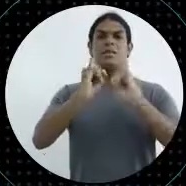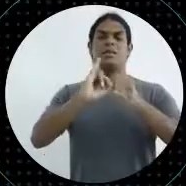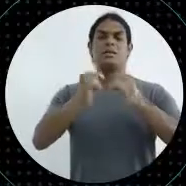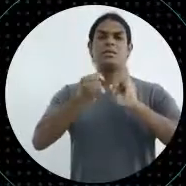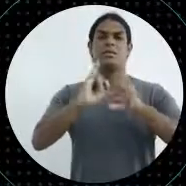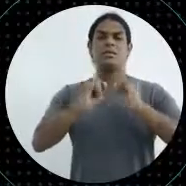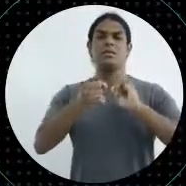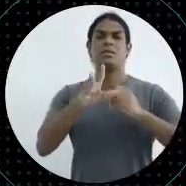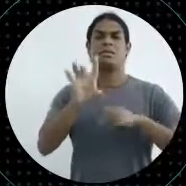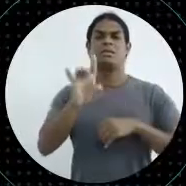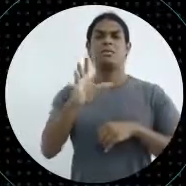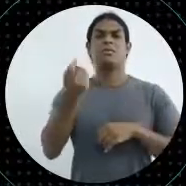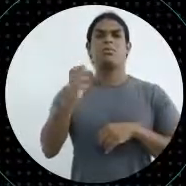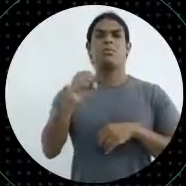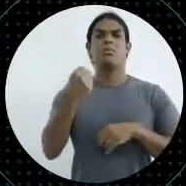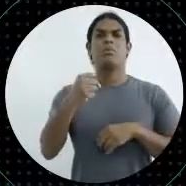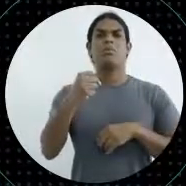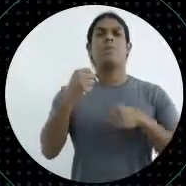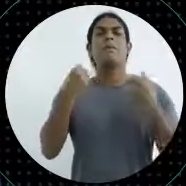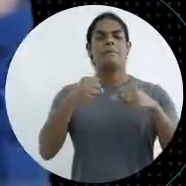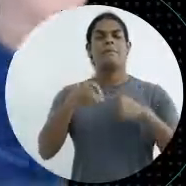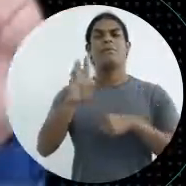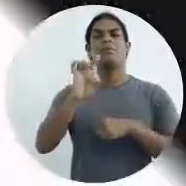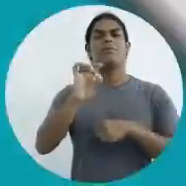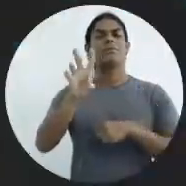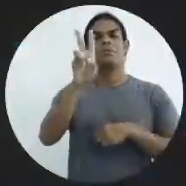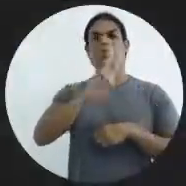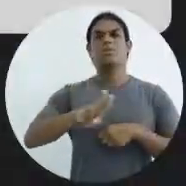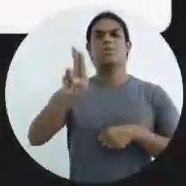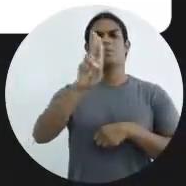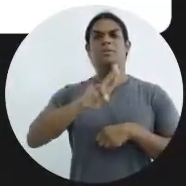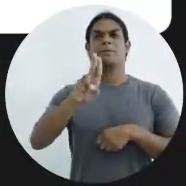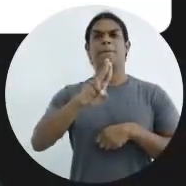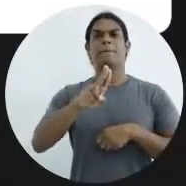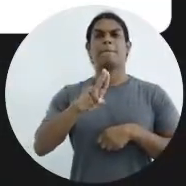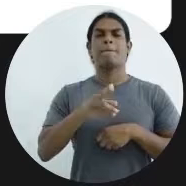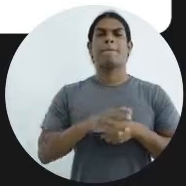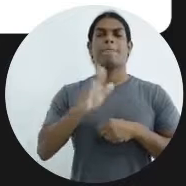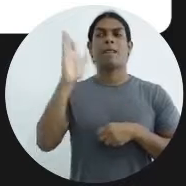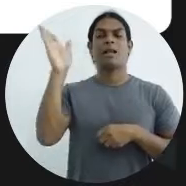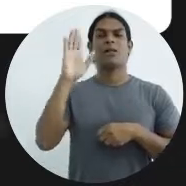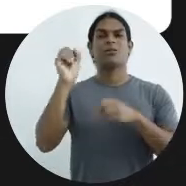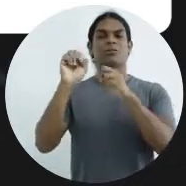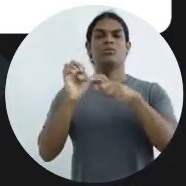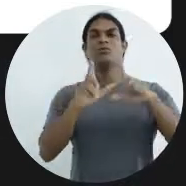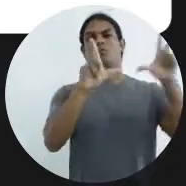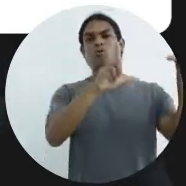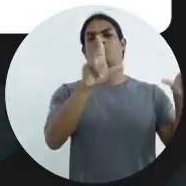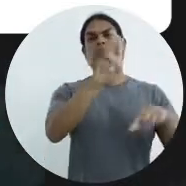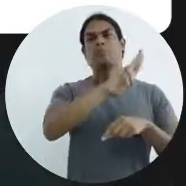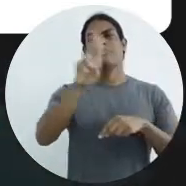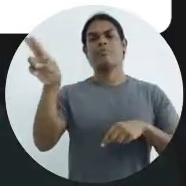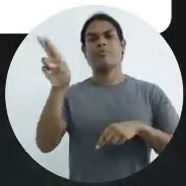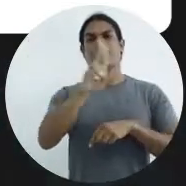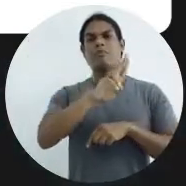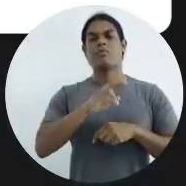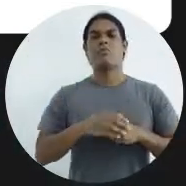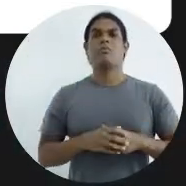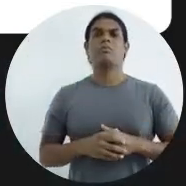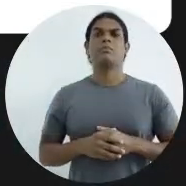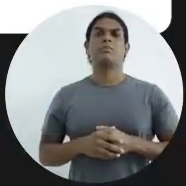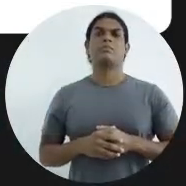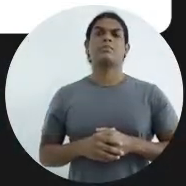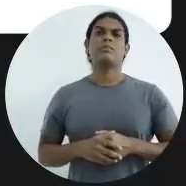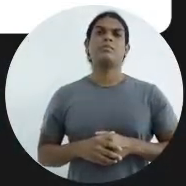na sua máquina, você pode simplesmente colocar essa linha que está escrita aí no slide, utilizando um repositório. Então, ele vai estar